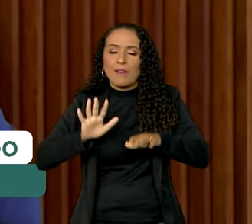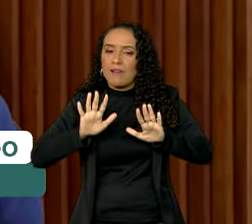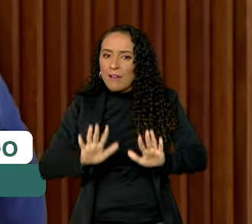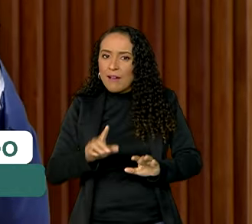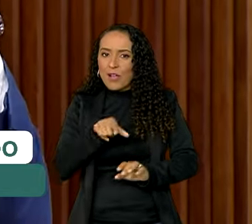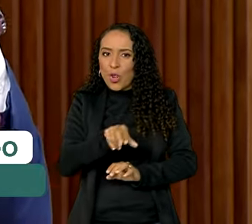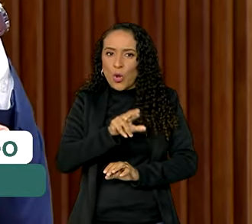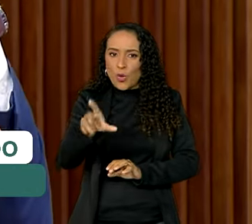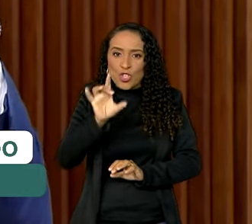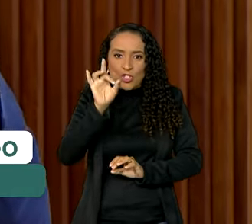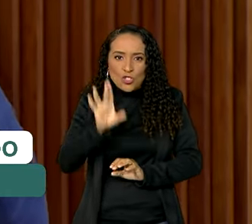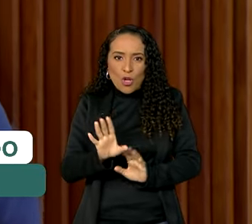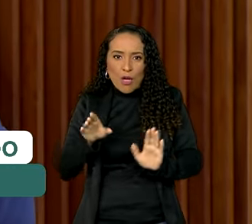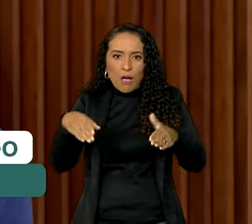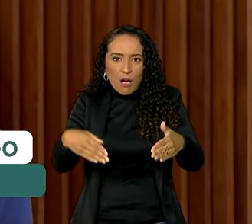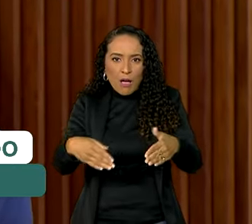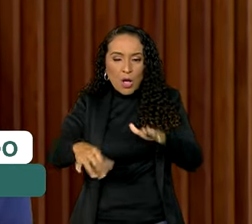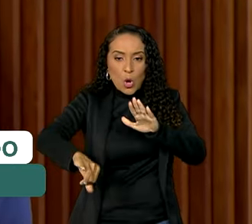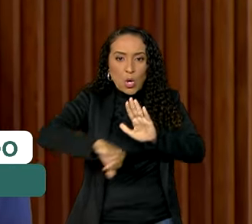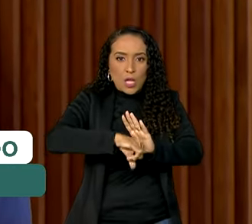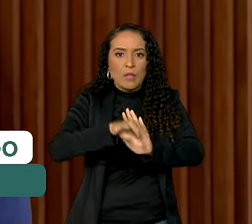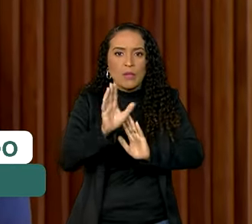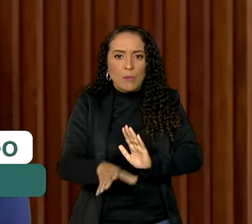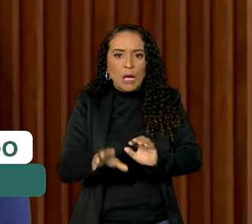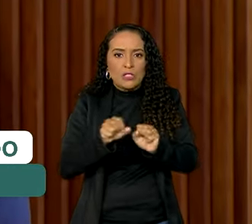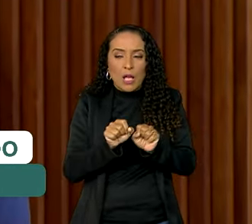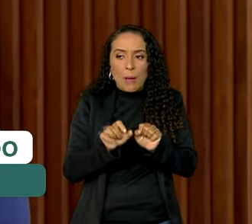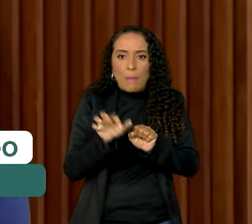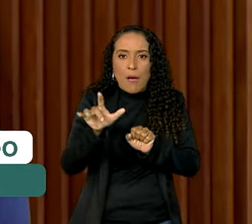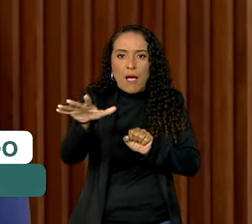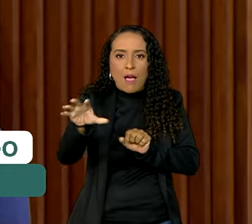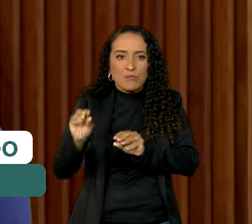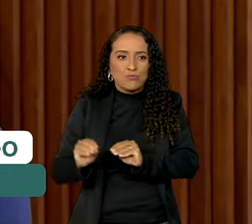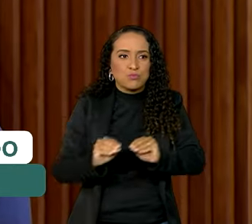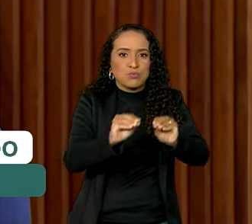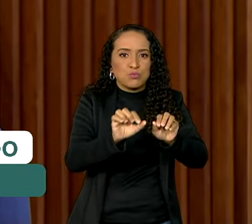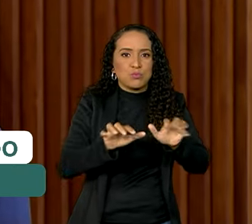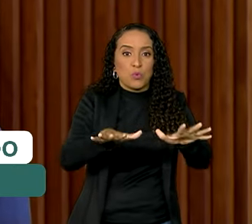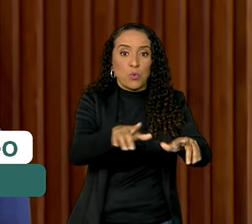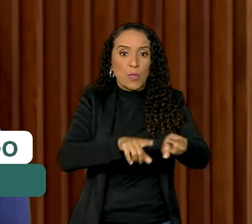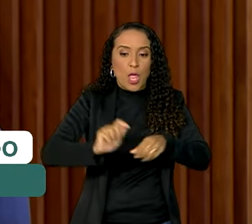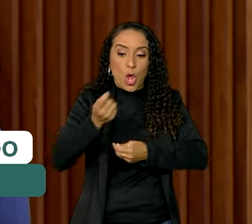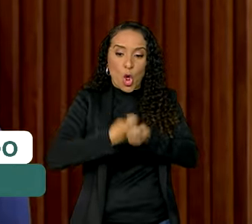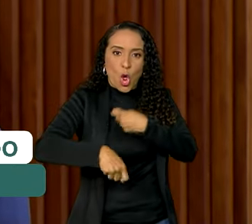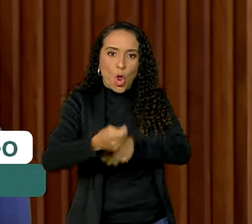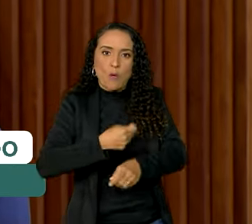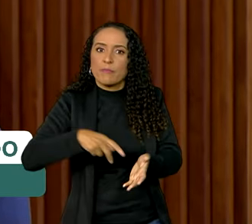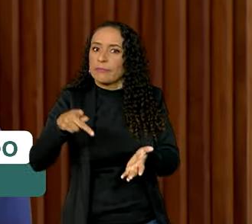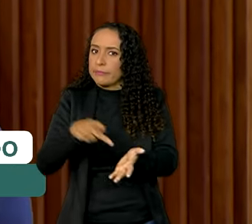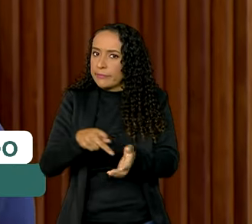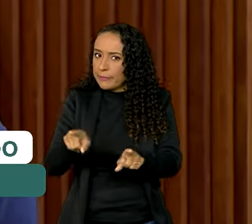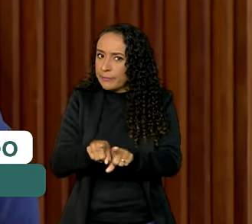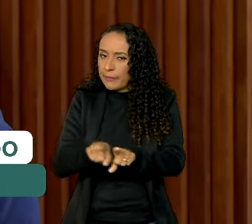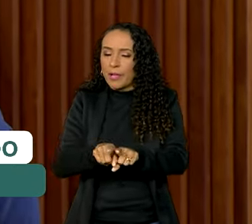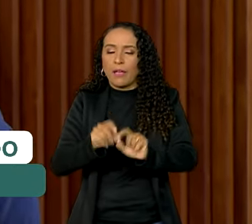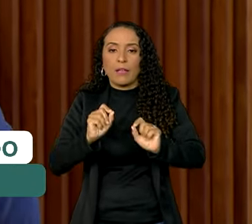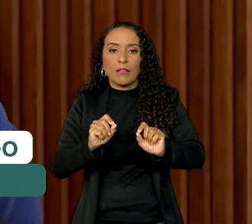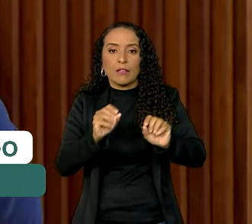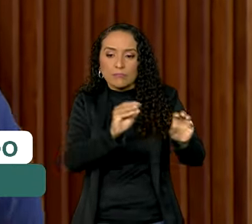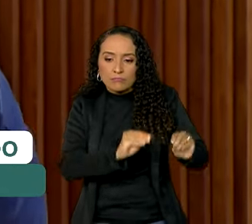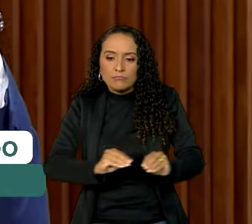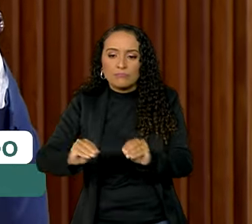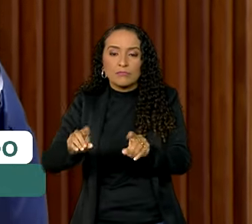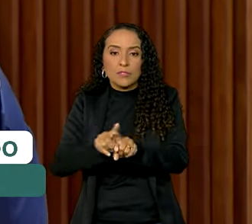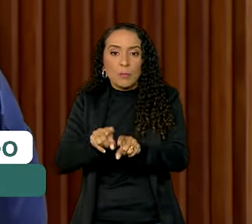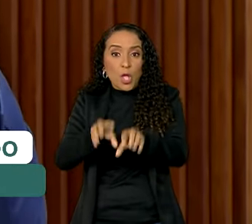eles não só estão no crime, mas estão migrando para a economia real, estão